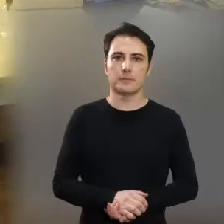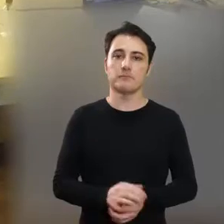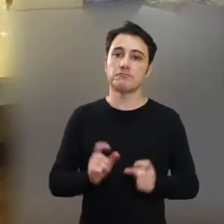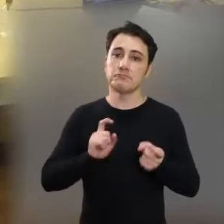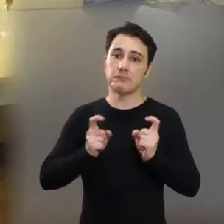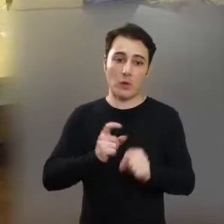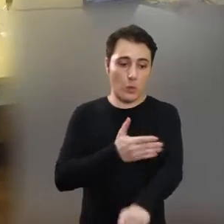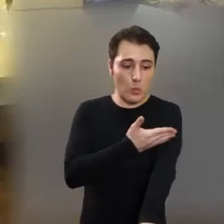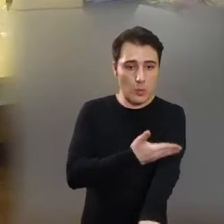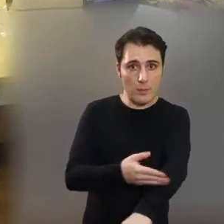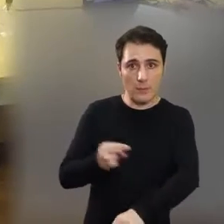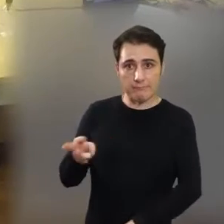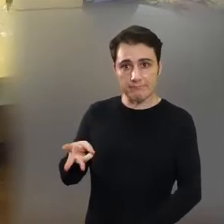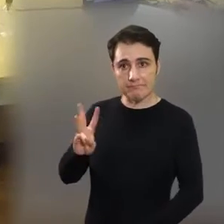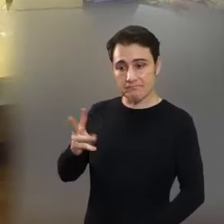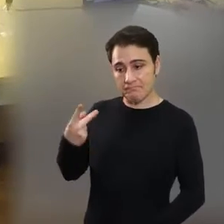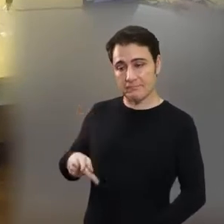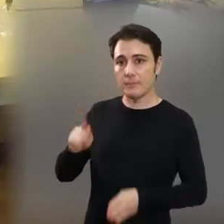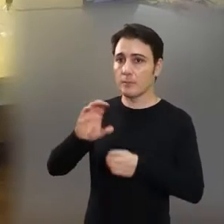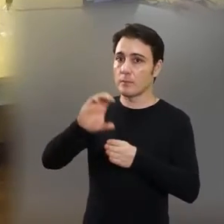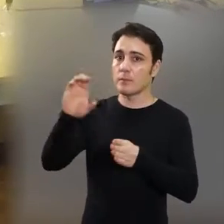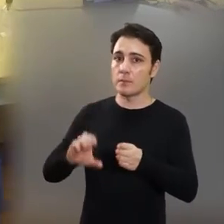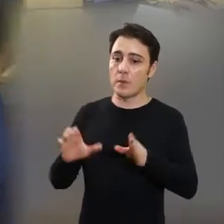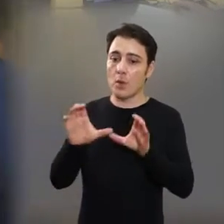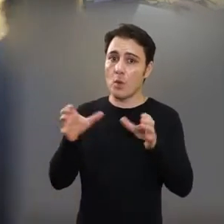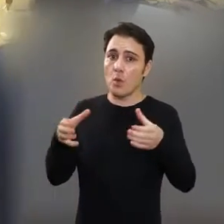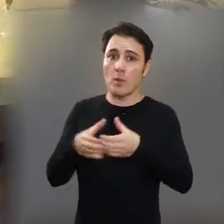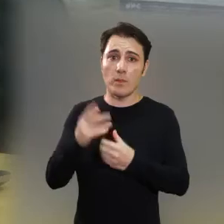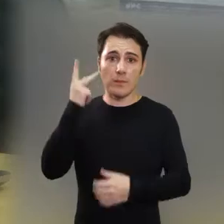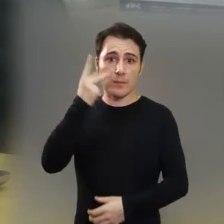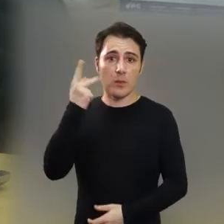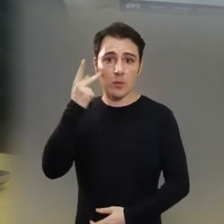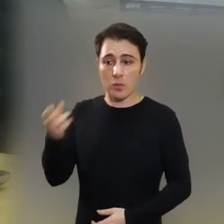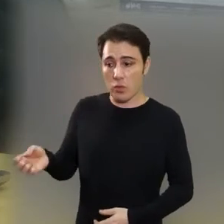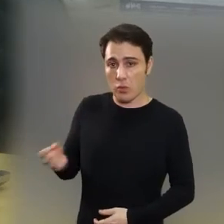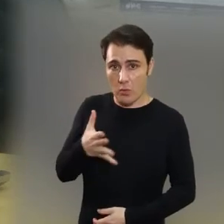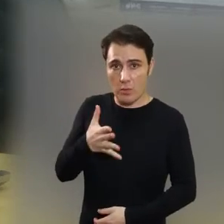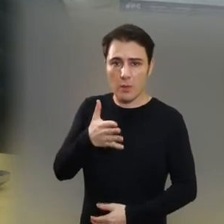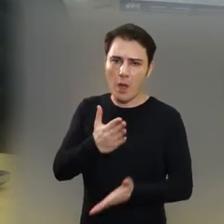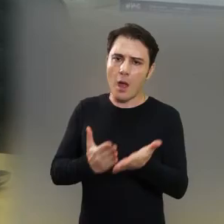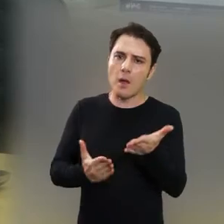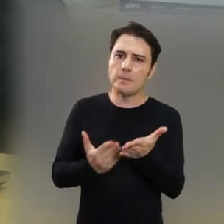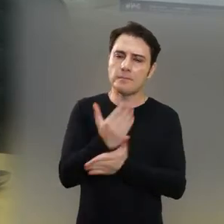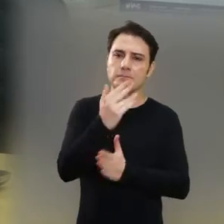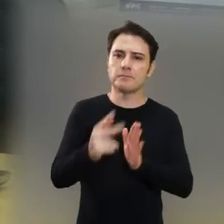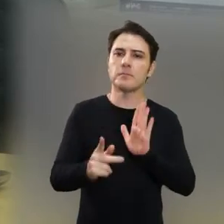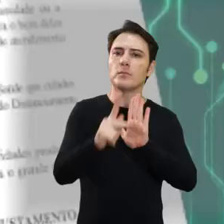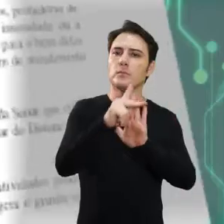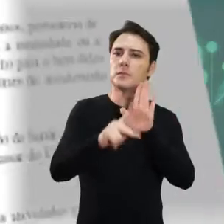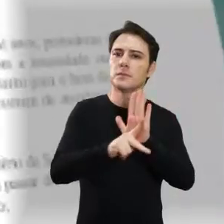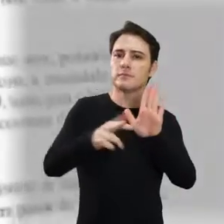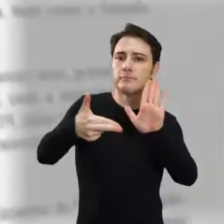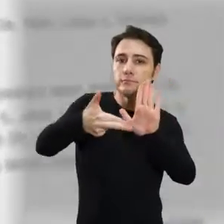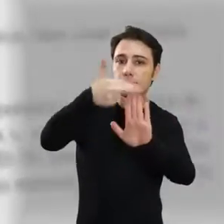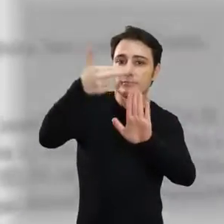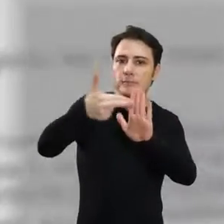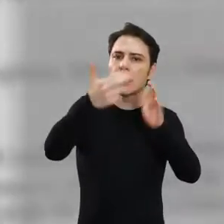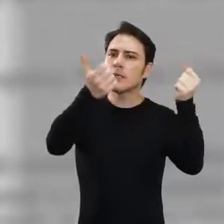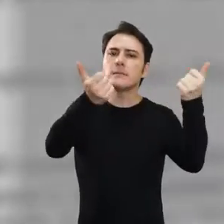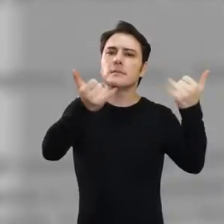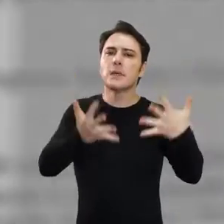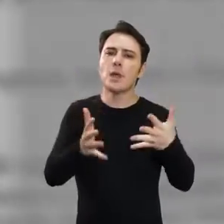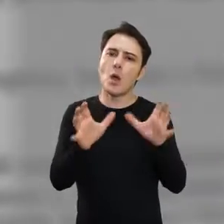a terceira sessão ordinária da 18ª legislatura da Câmara Municipal de Araraquara foi